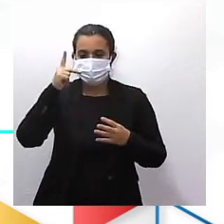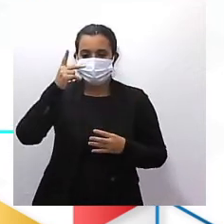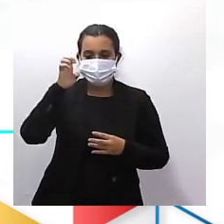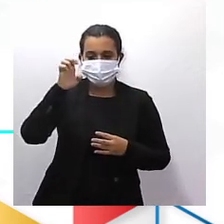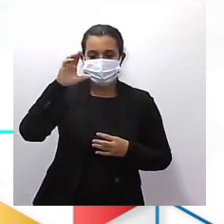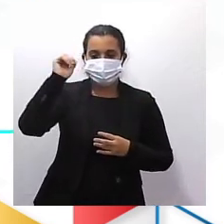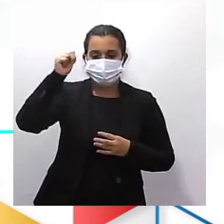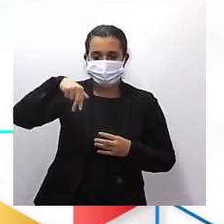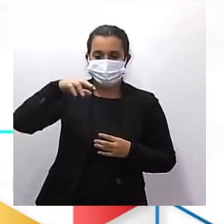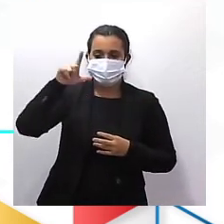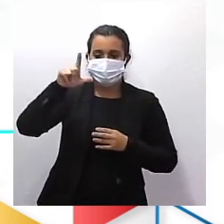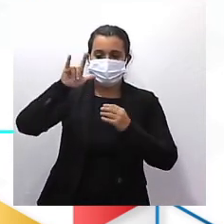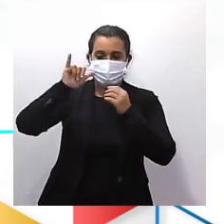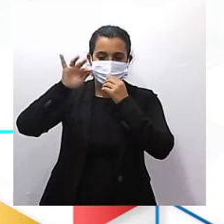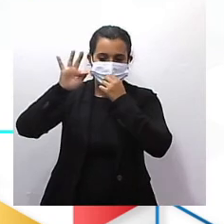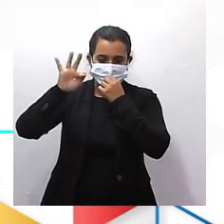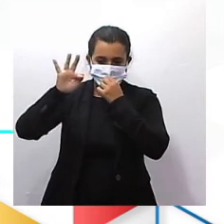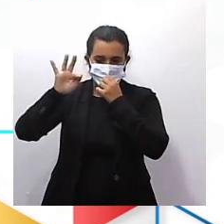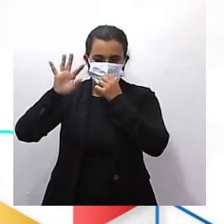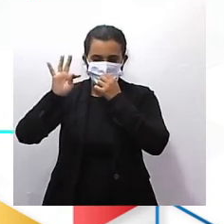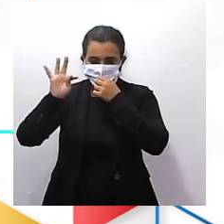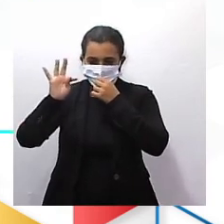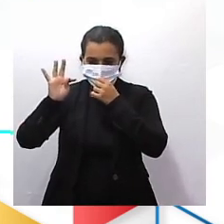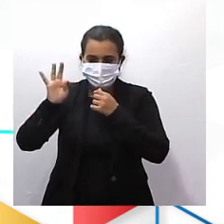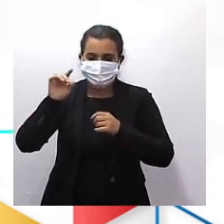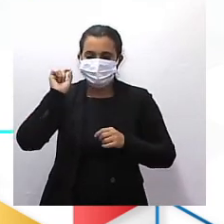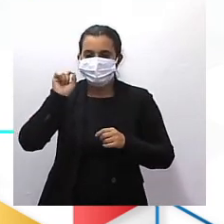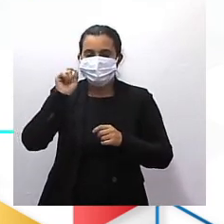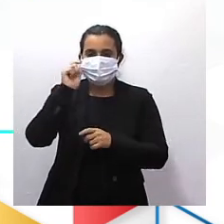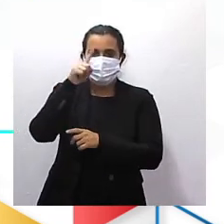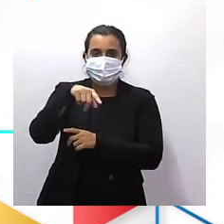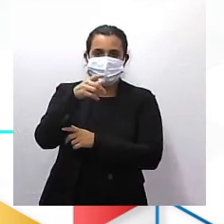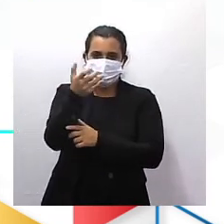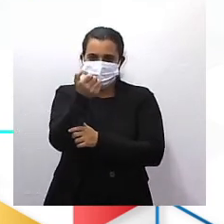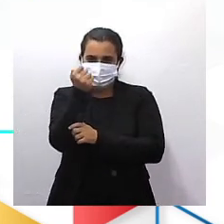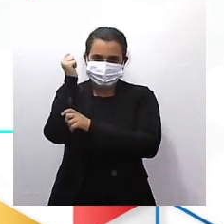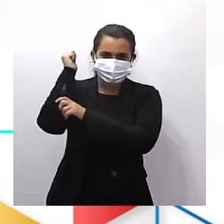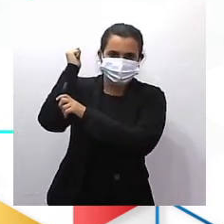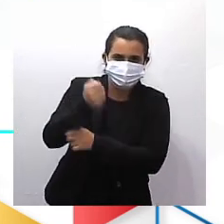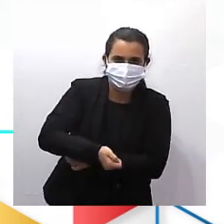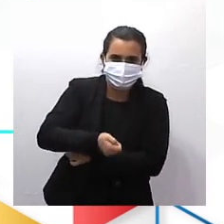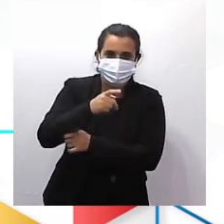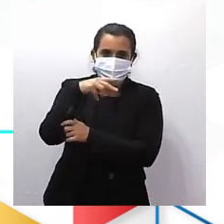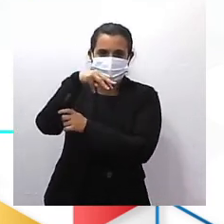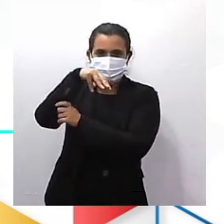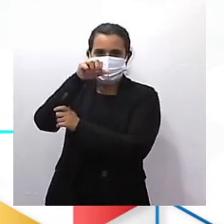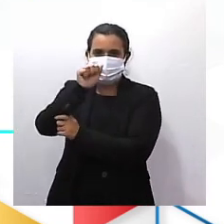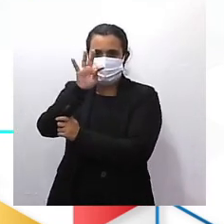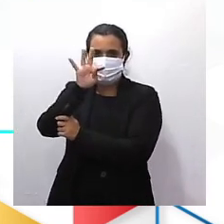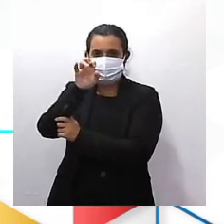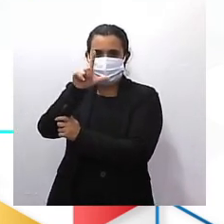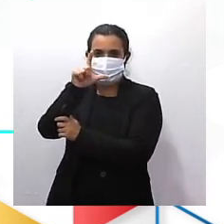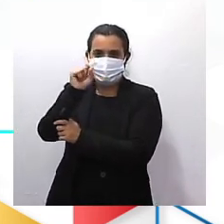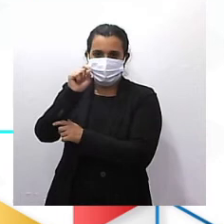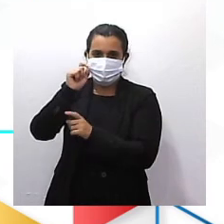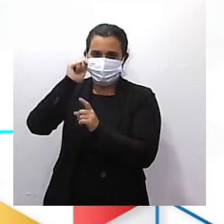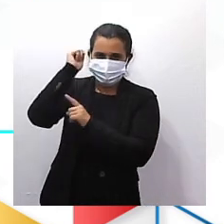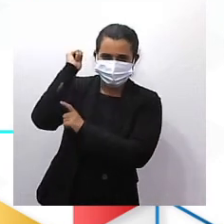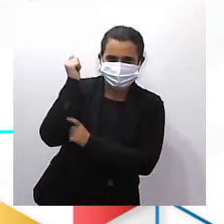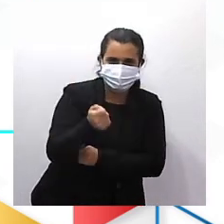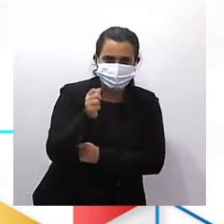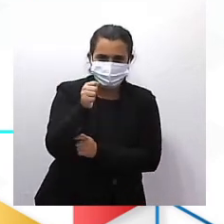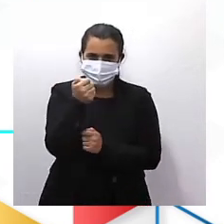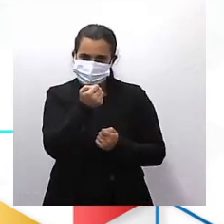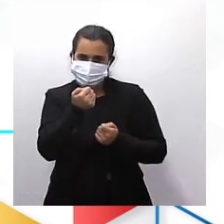martelo de Thor, chamado Mjolnir. He can control the atmosphere, ele pode controlar a atmosfera, no caso